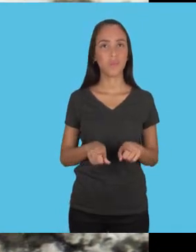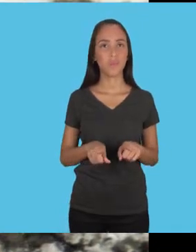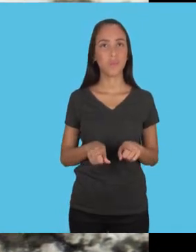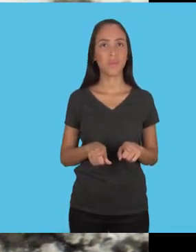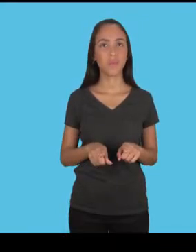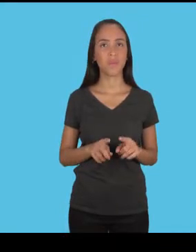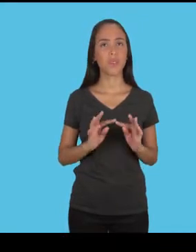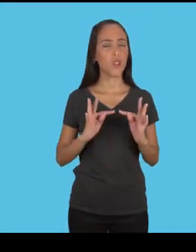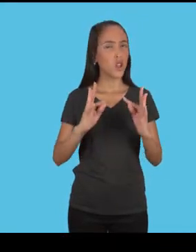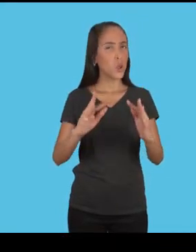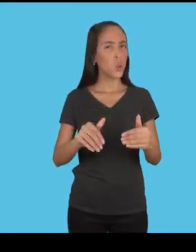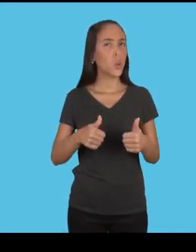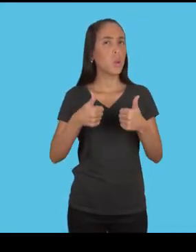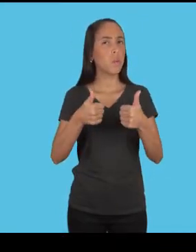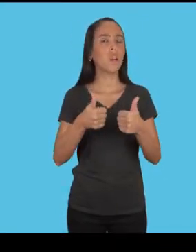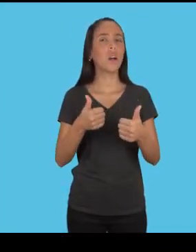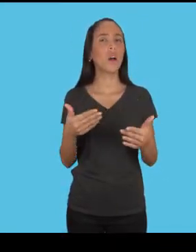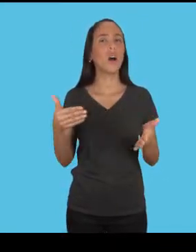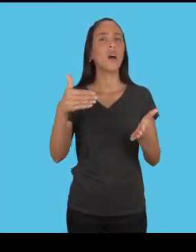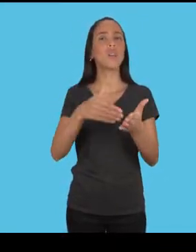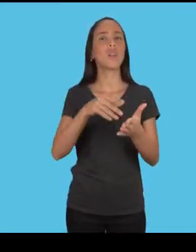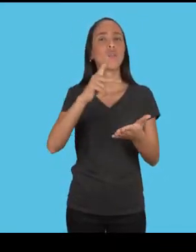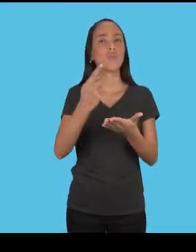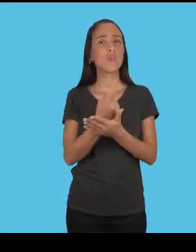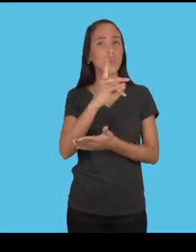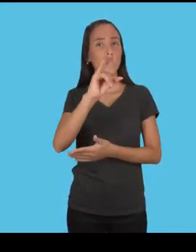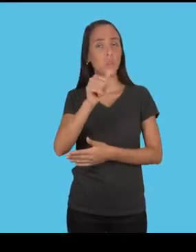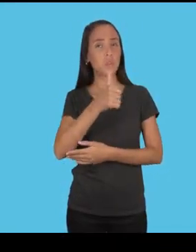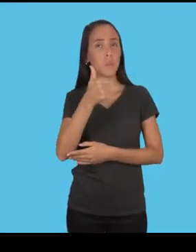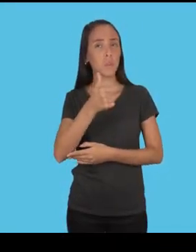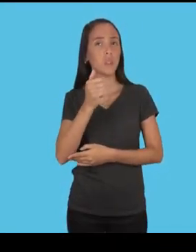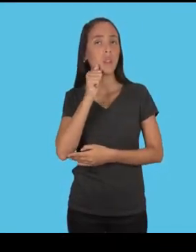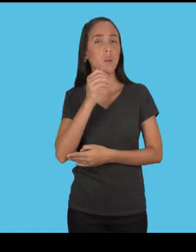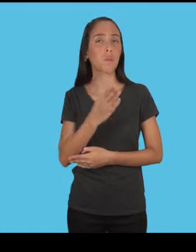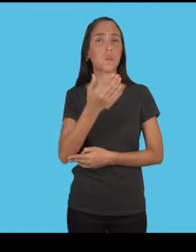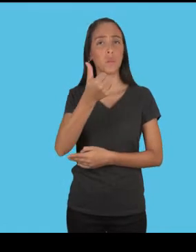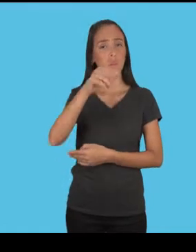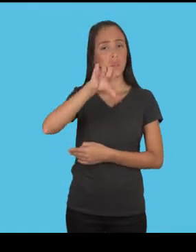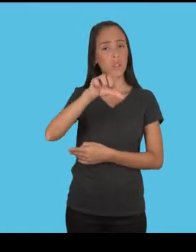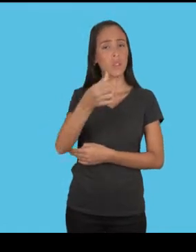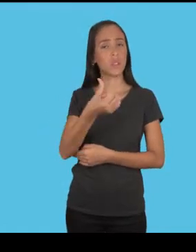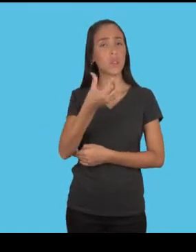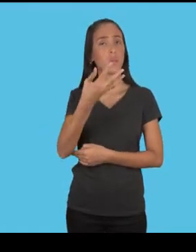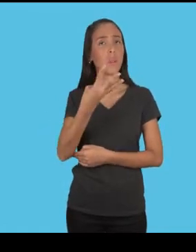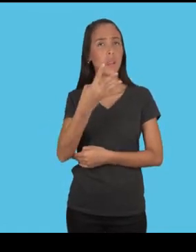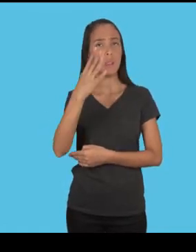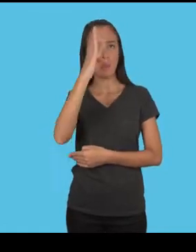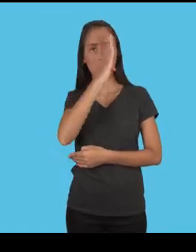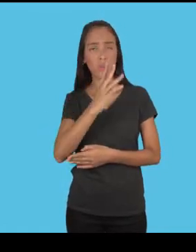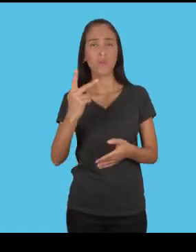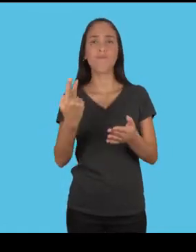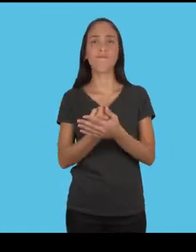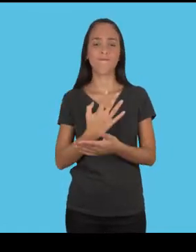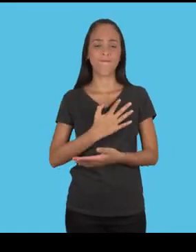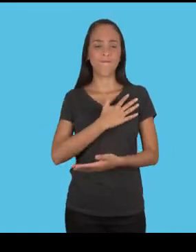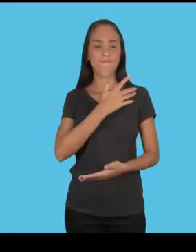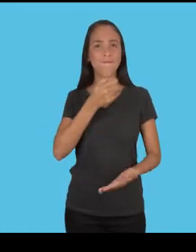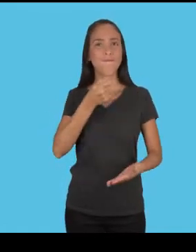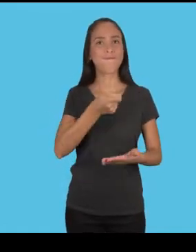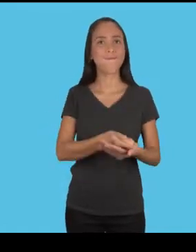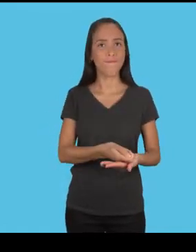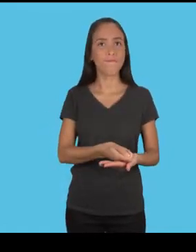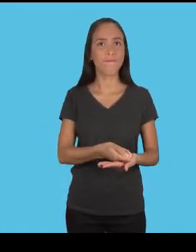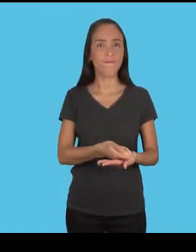Tudo ia bem, até que no 1º de abril de 1964, o Brasil sofreu o choque violento de uma ditadura